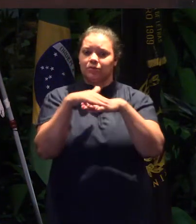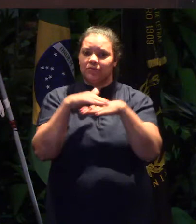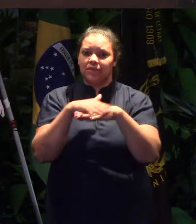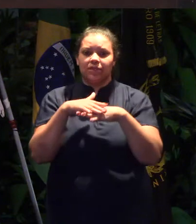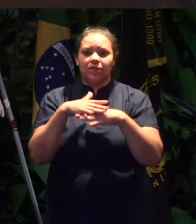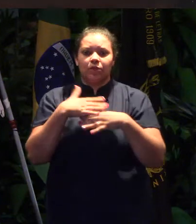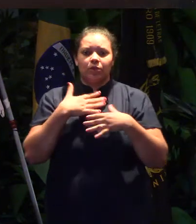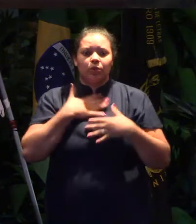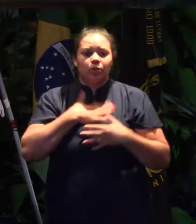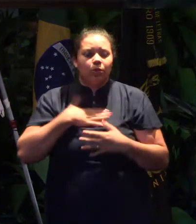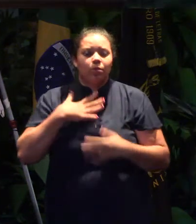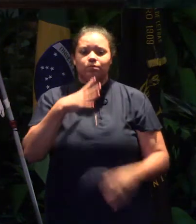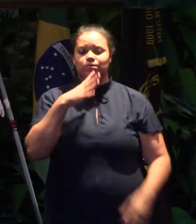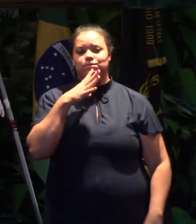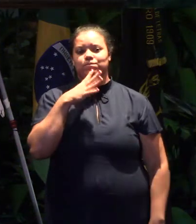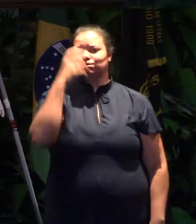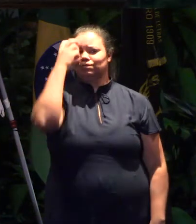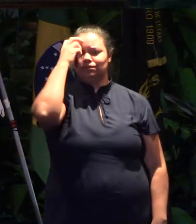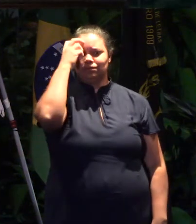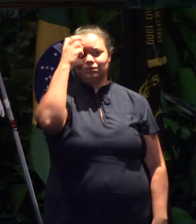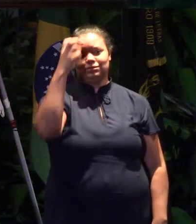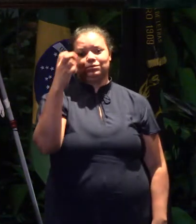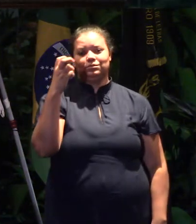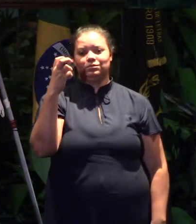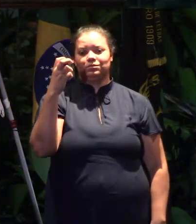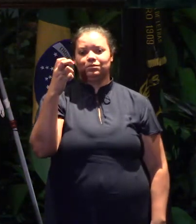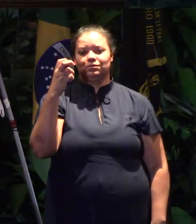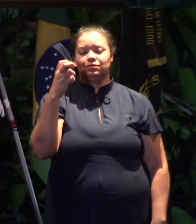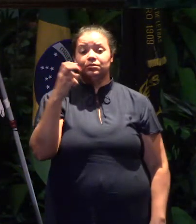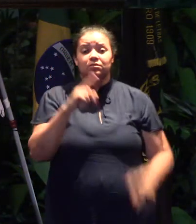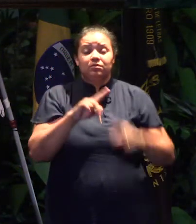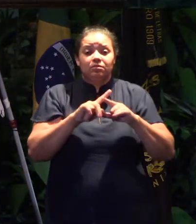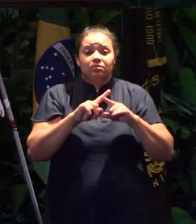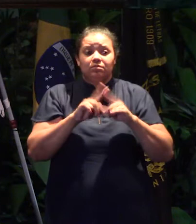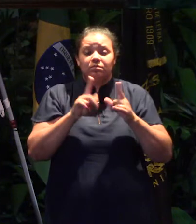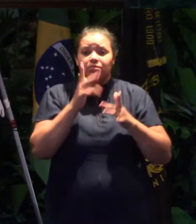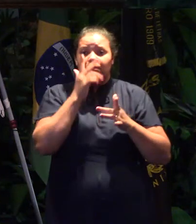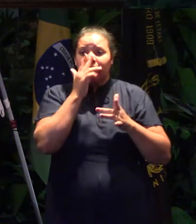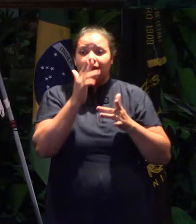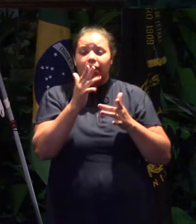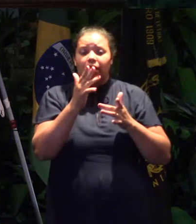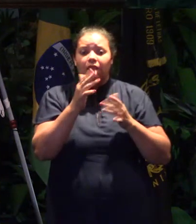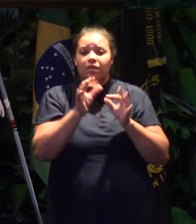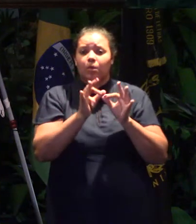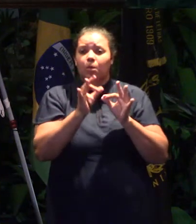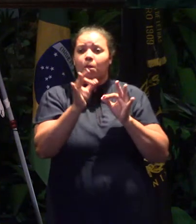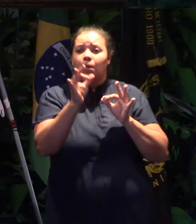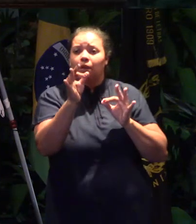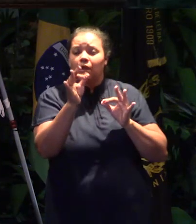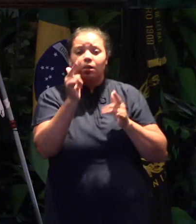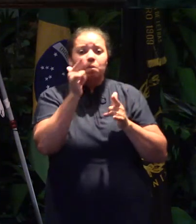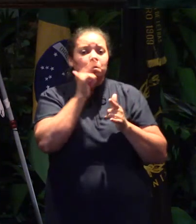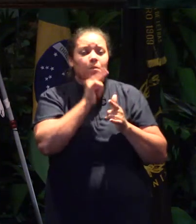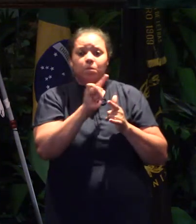conhecimento emanado dos livros, mas ele parecia não chegar até mim. Isso porque, naquele ambiente de